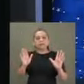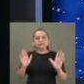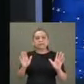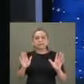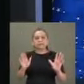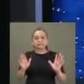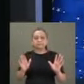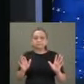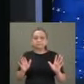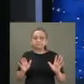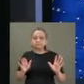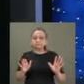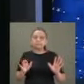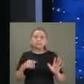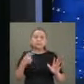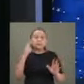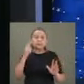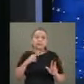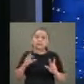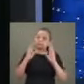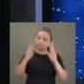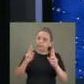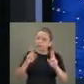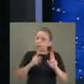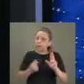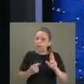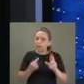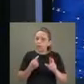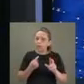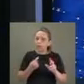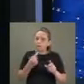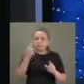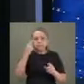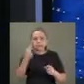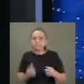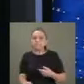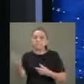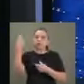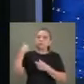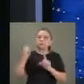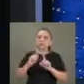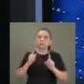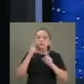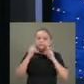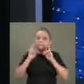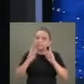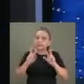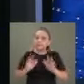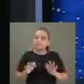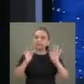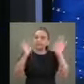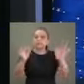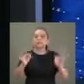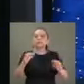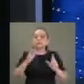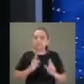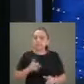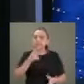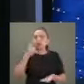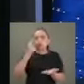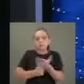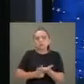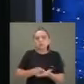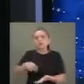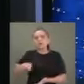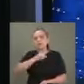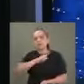em sentido contrário não podemos ignorar o compromisso sempre reafirmado pelo